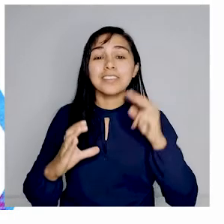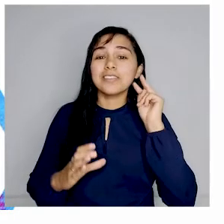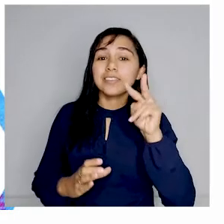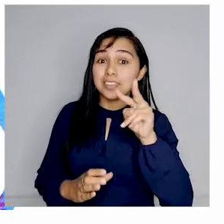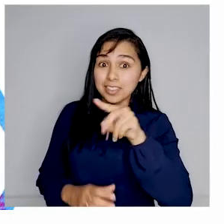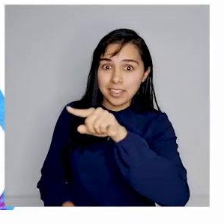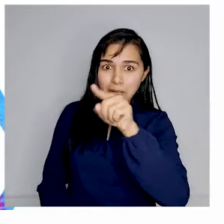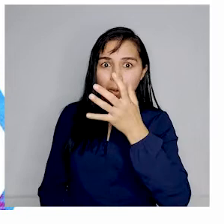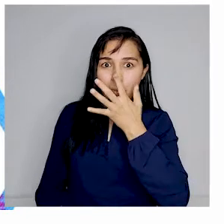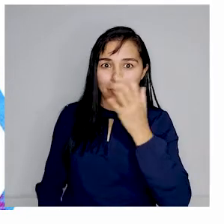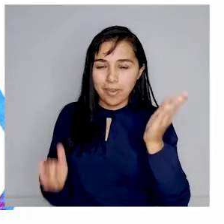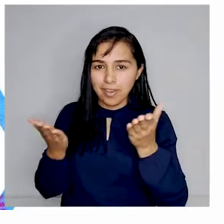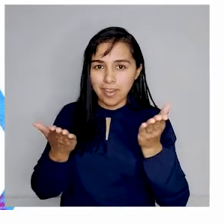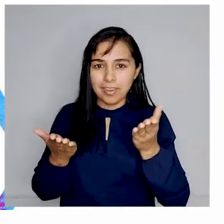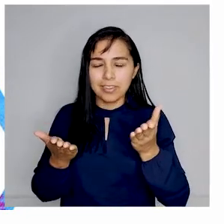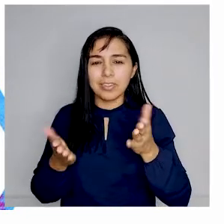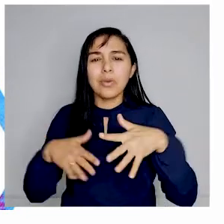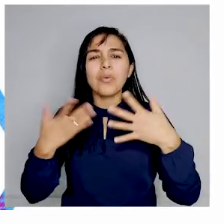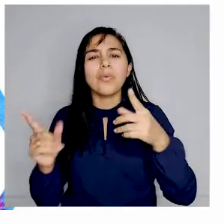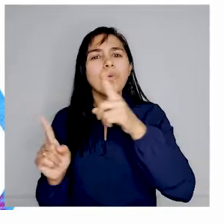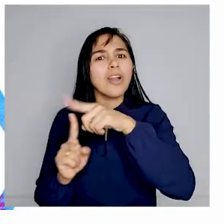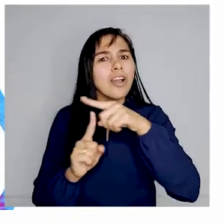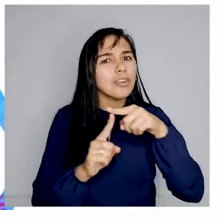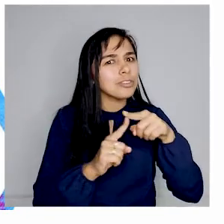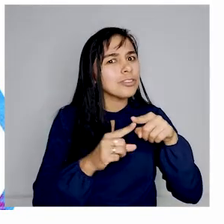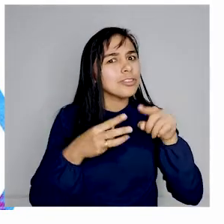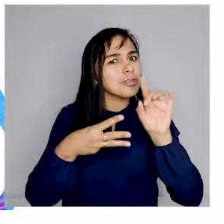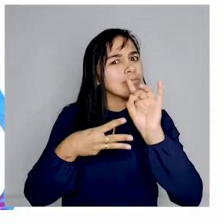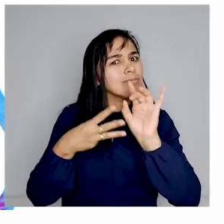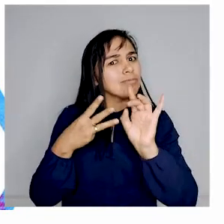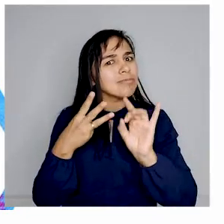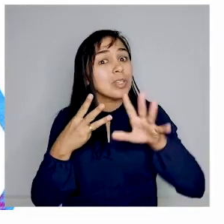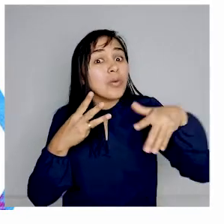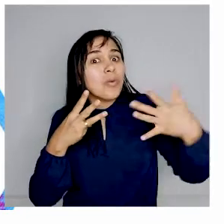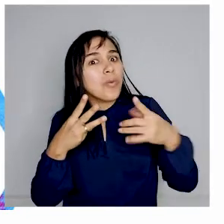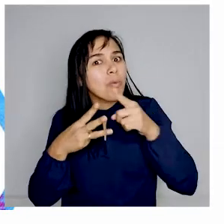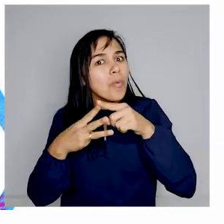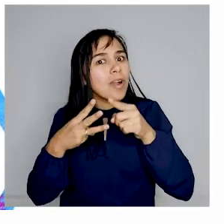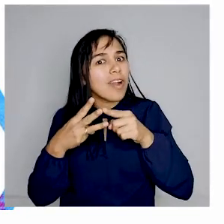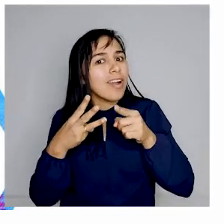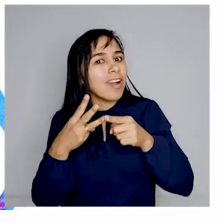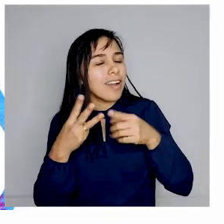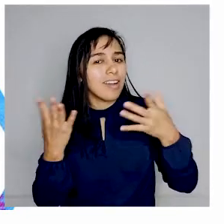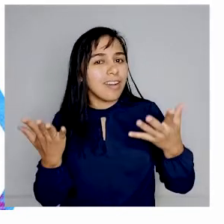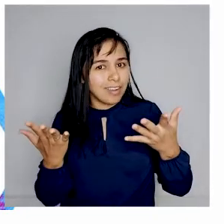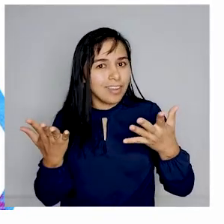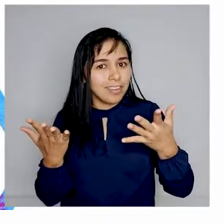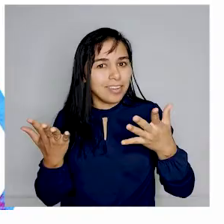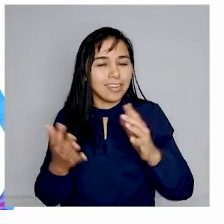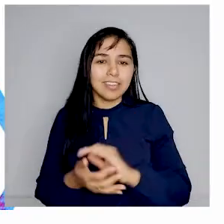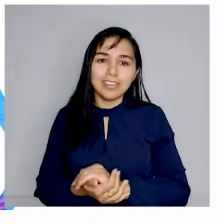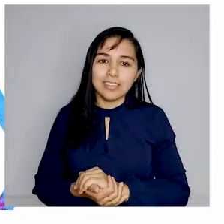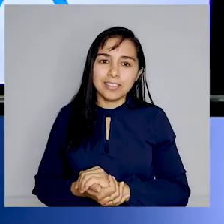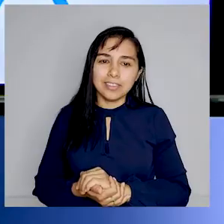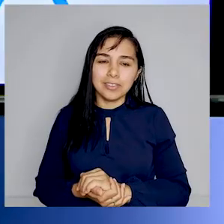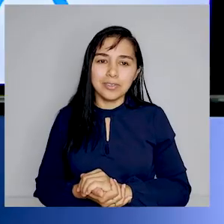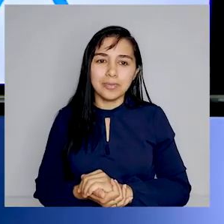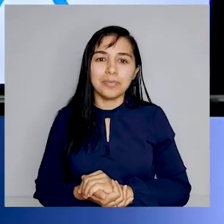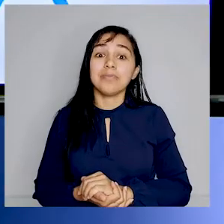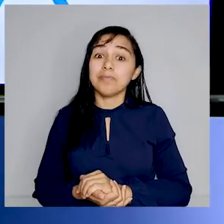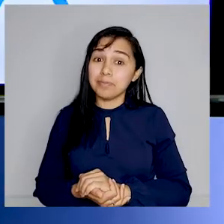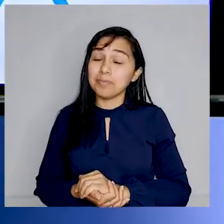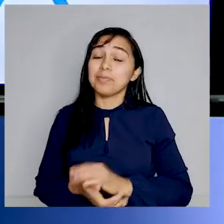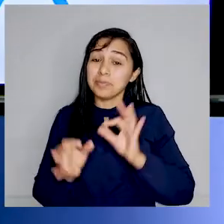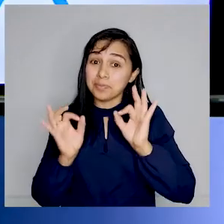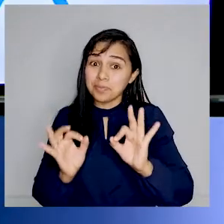E você que está observando aí de casa, que tipo de luta, que tipo de classificação nós podemos dar para essa imagem?